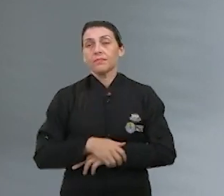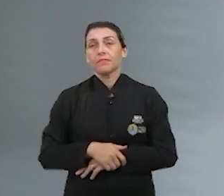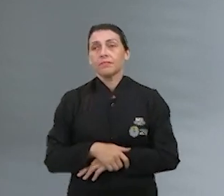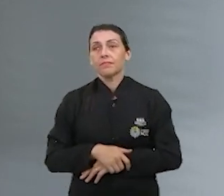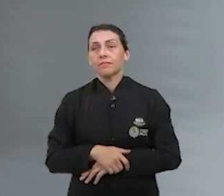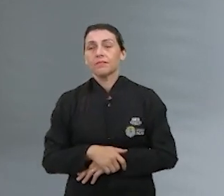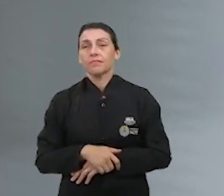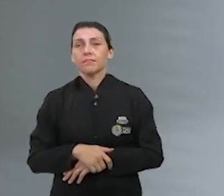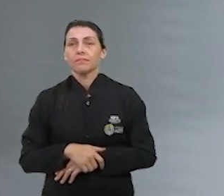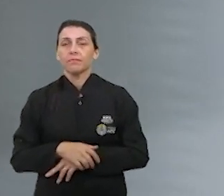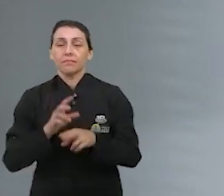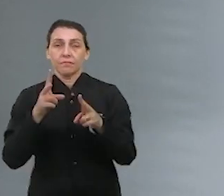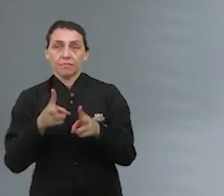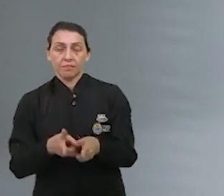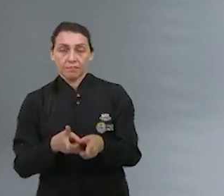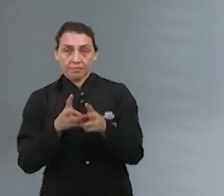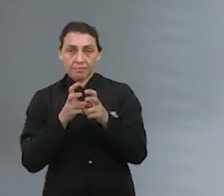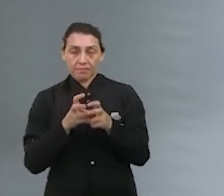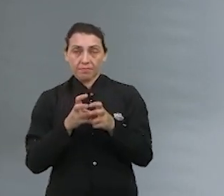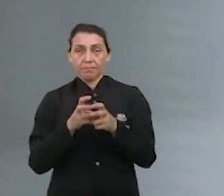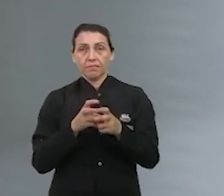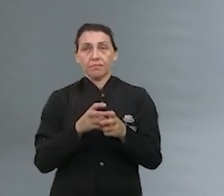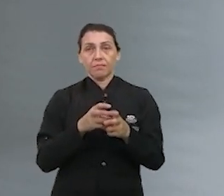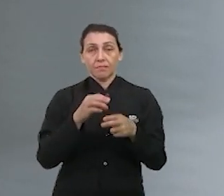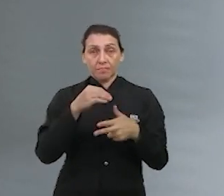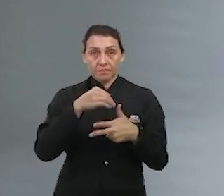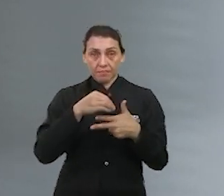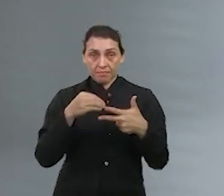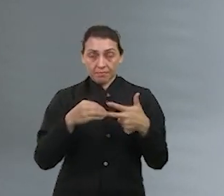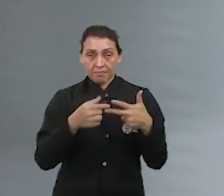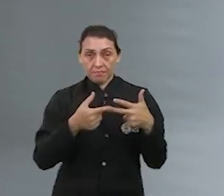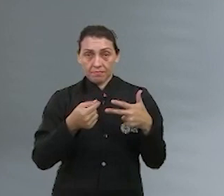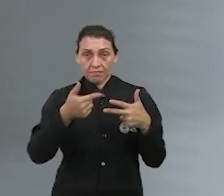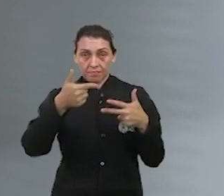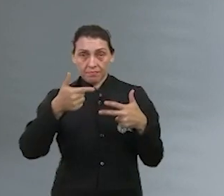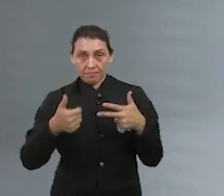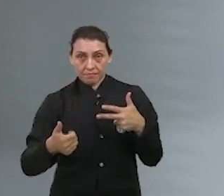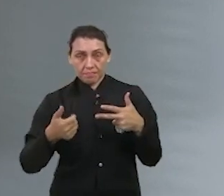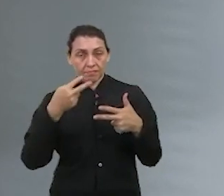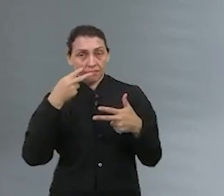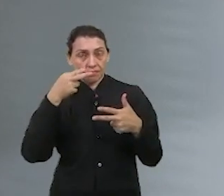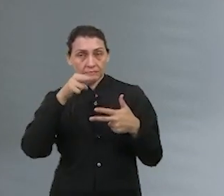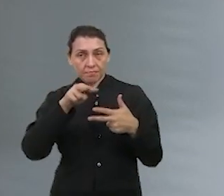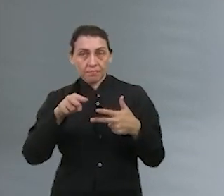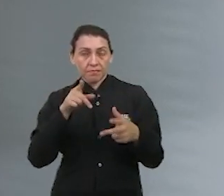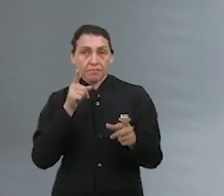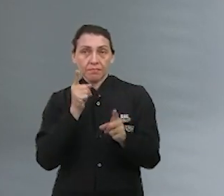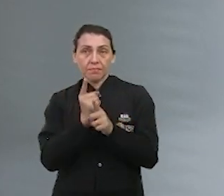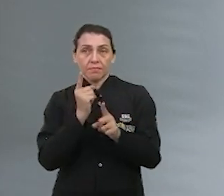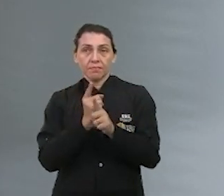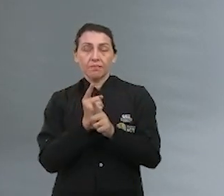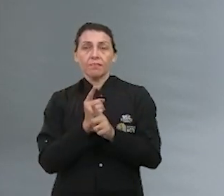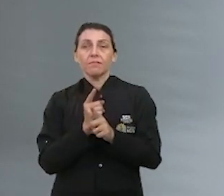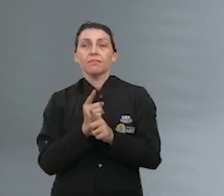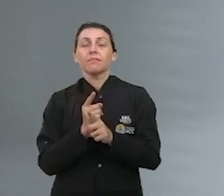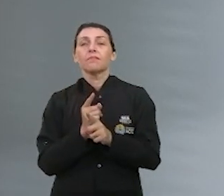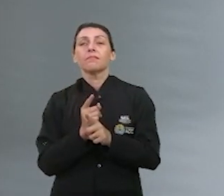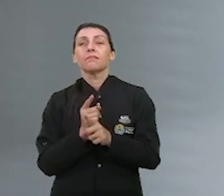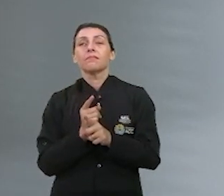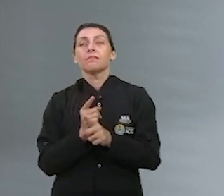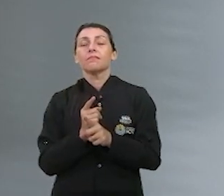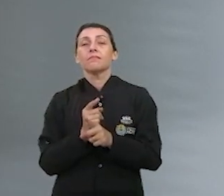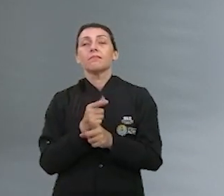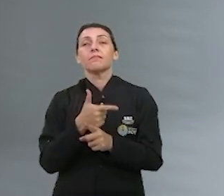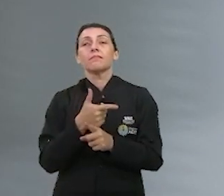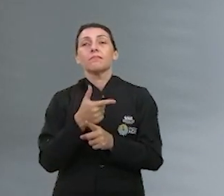vocês verifiquem aqui que é Enem 2021. Aí eu estava lá olhando e achei uma questão parecida com o